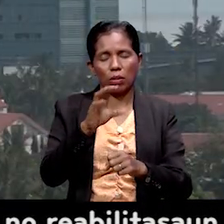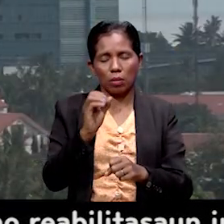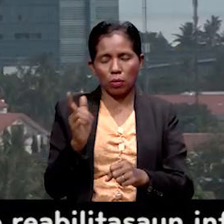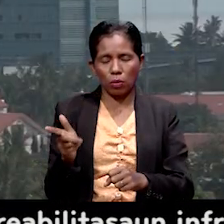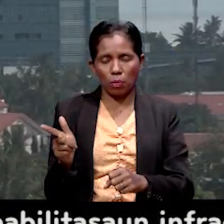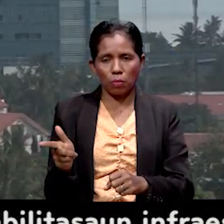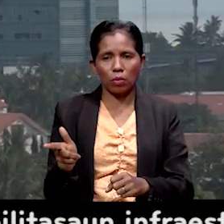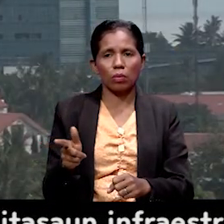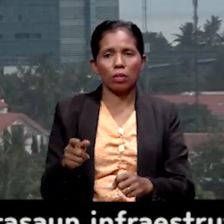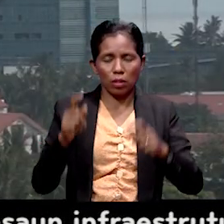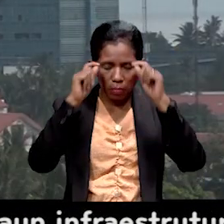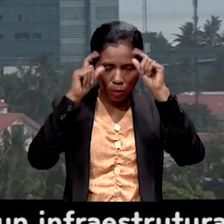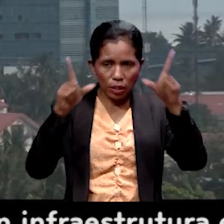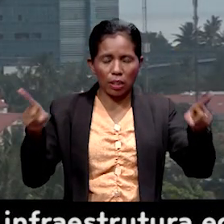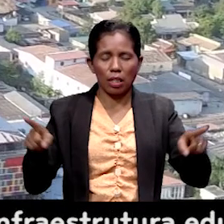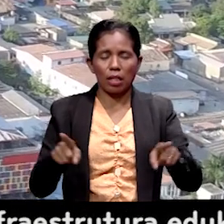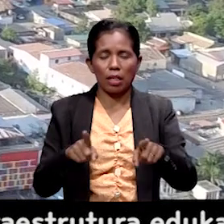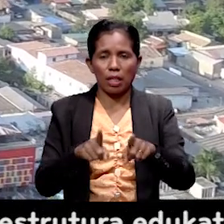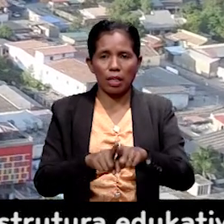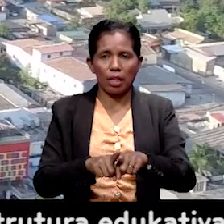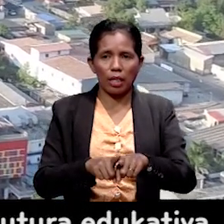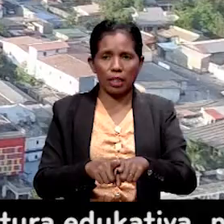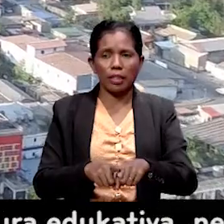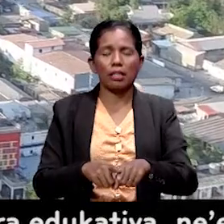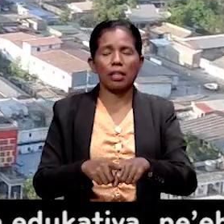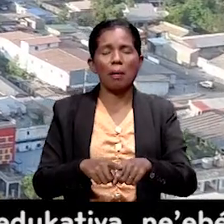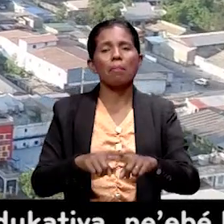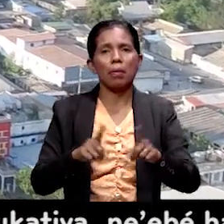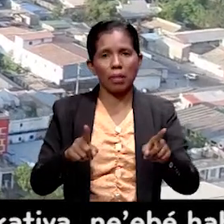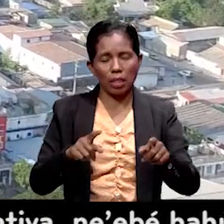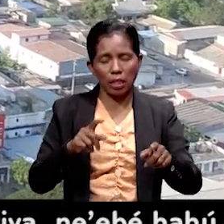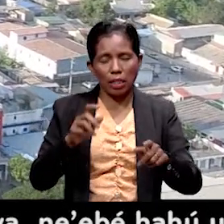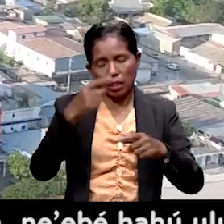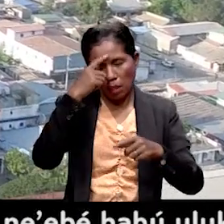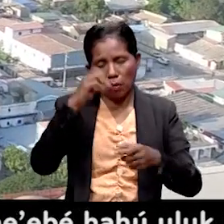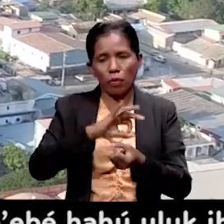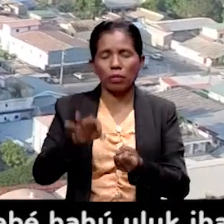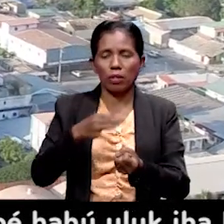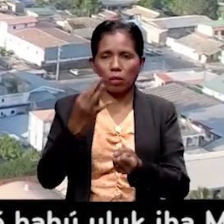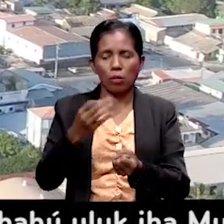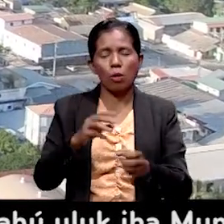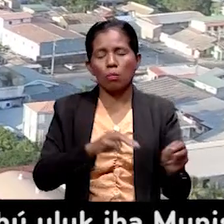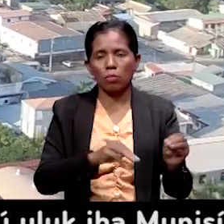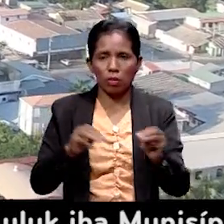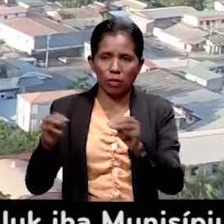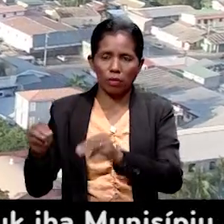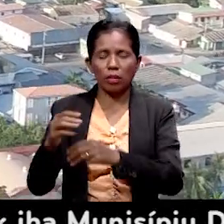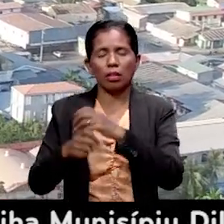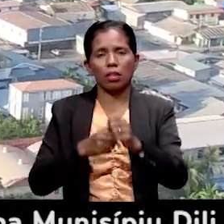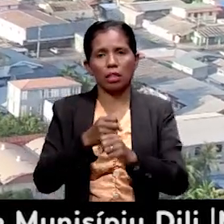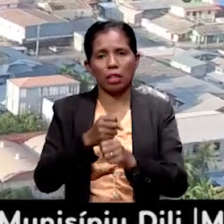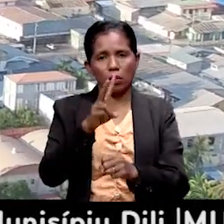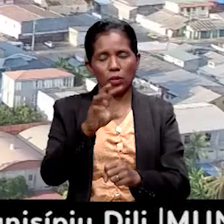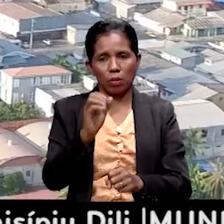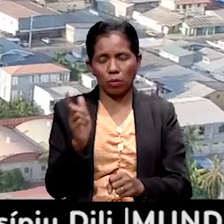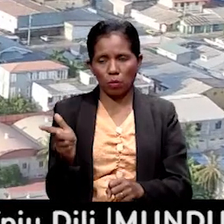Leste nudar umanain. Maybe tama pandemia COVID-19 Governu desidi adia fali eventu internasional ne batinang ringroronu